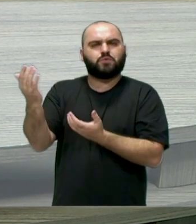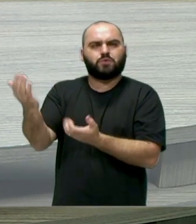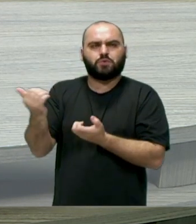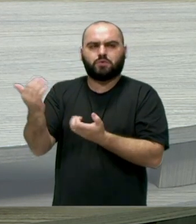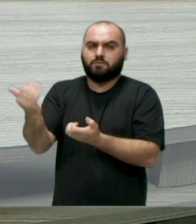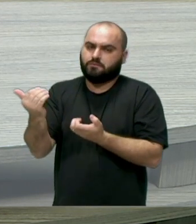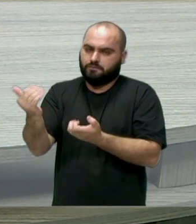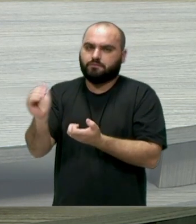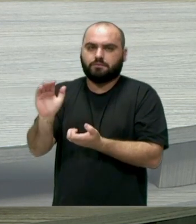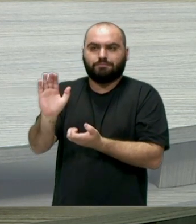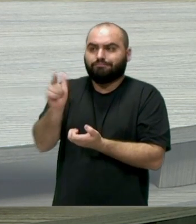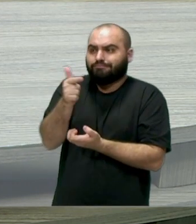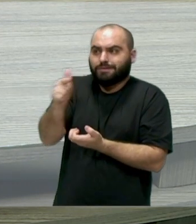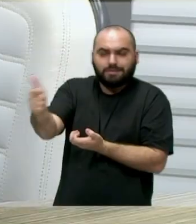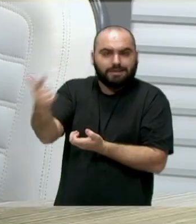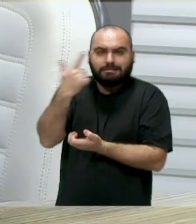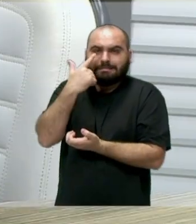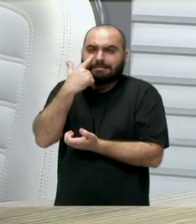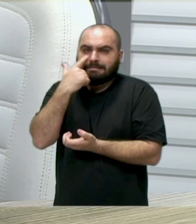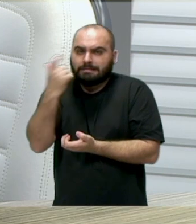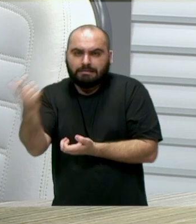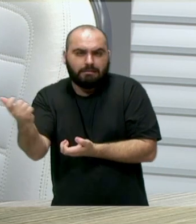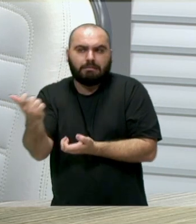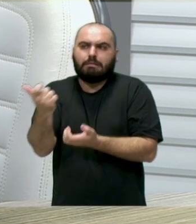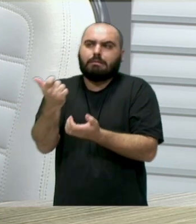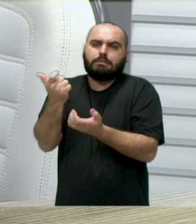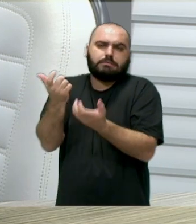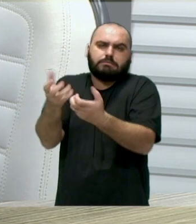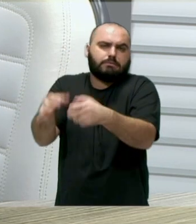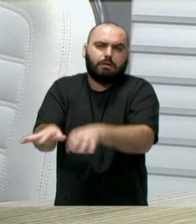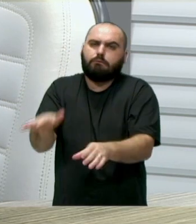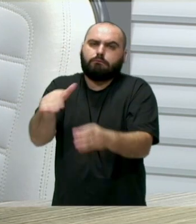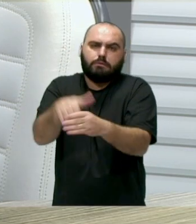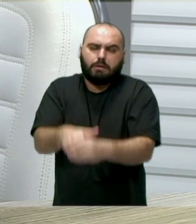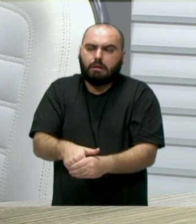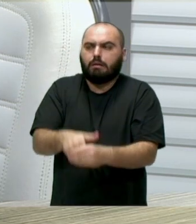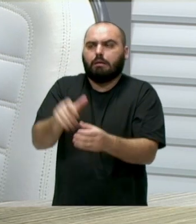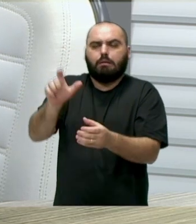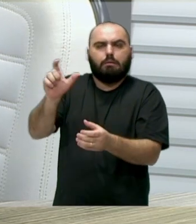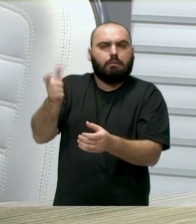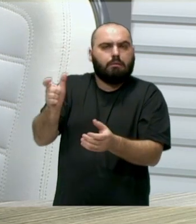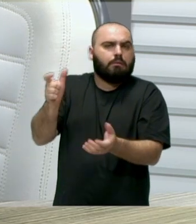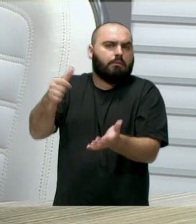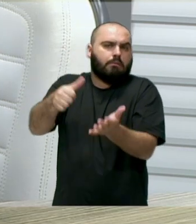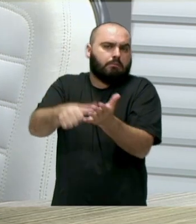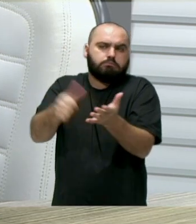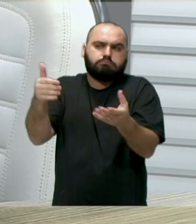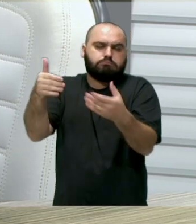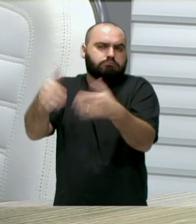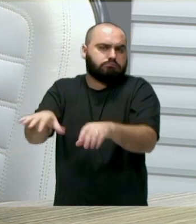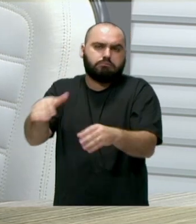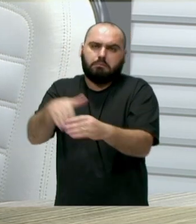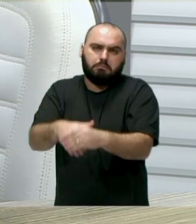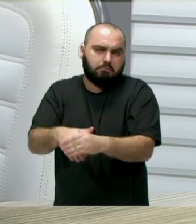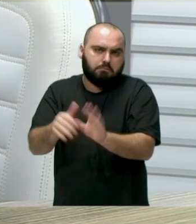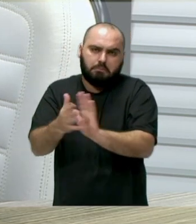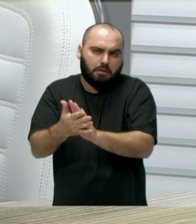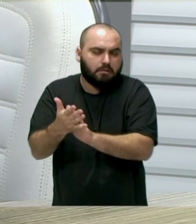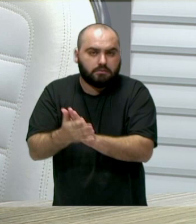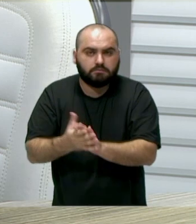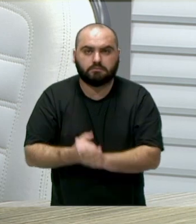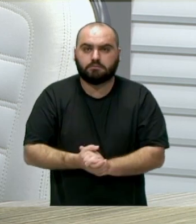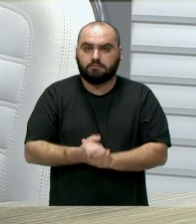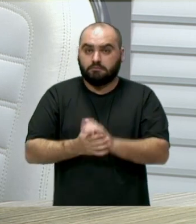em votar, em fazer o título de eleitor e tudo mais. Mas também há um